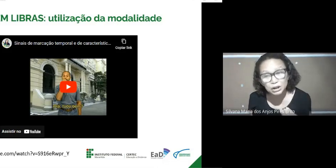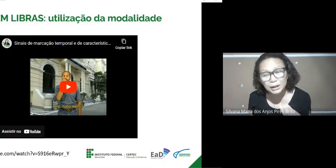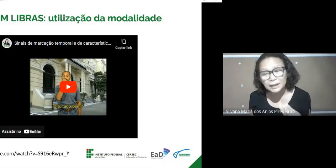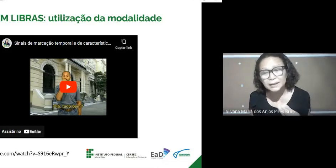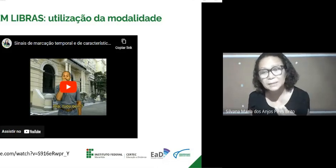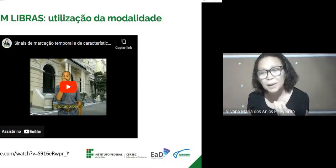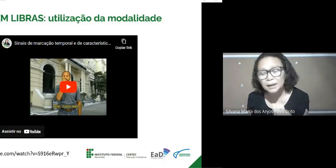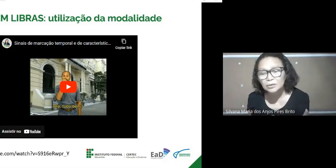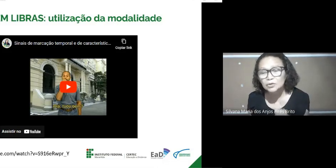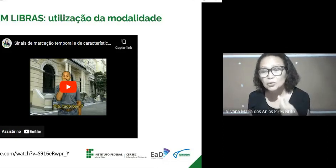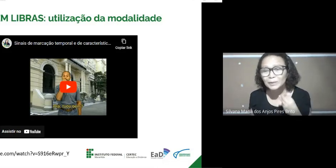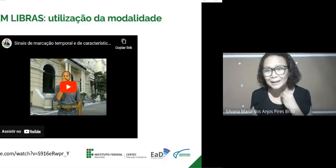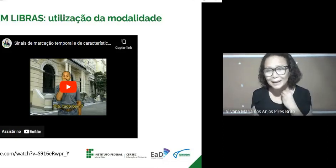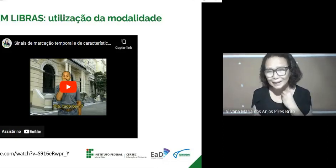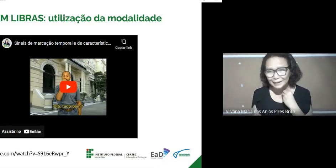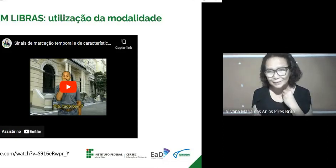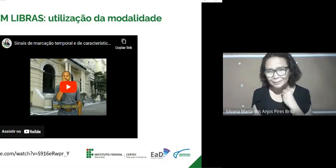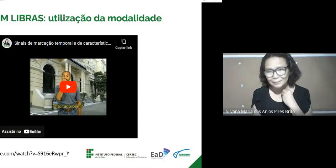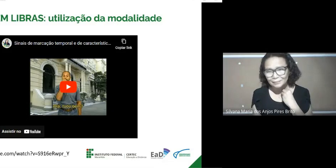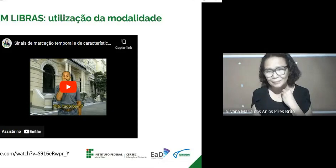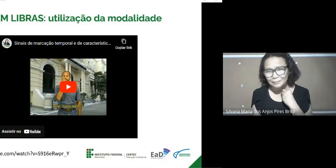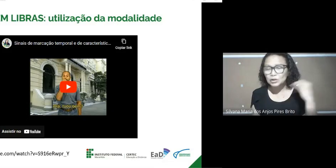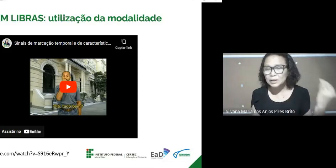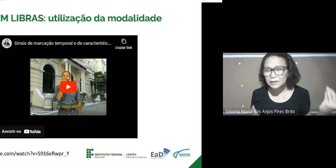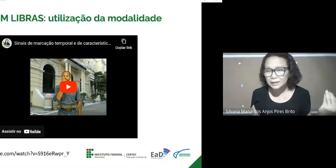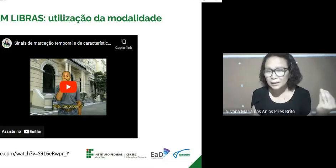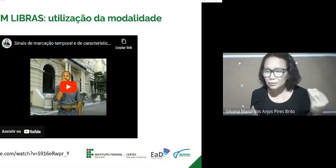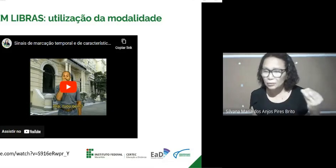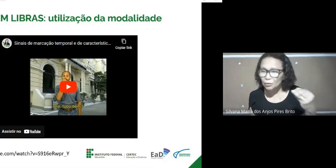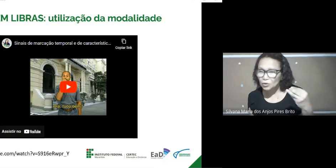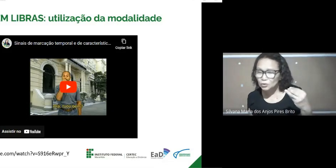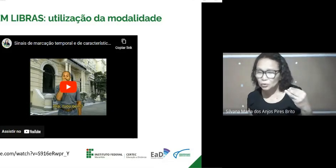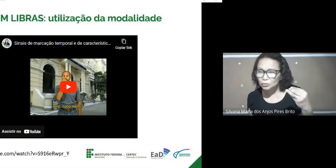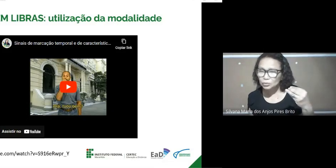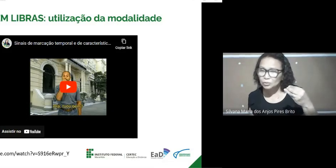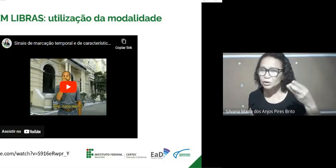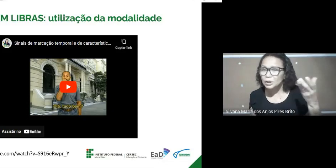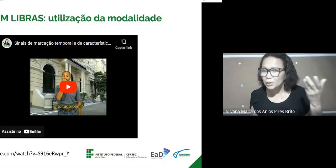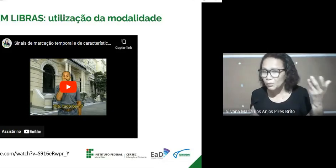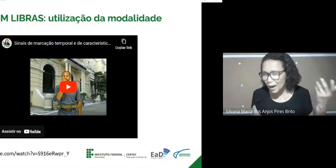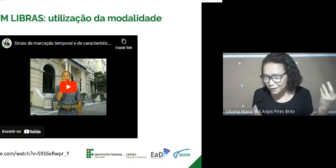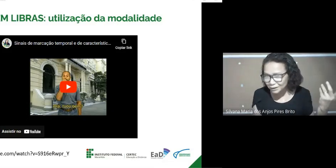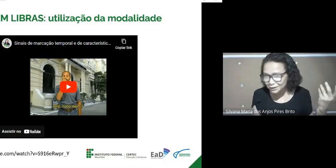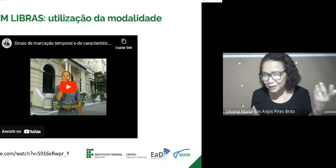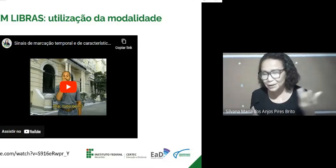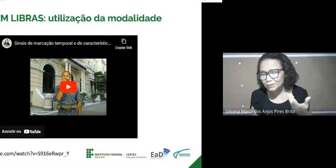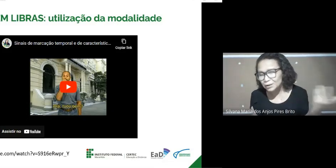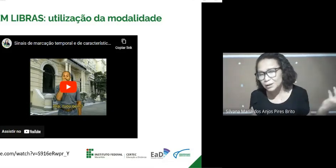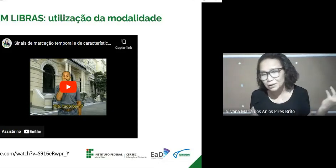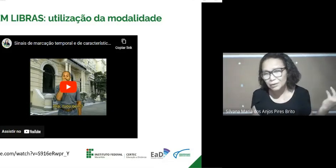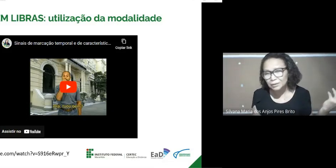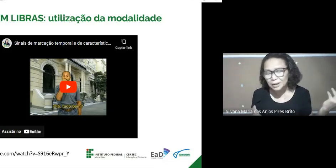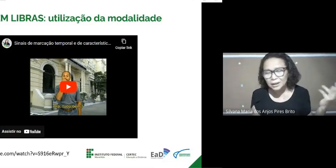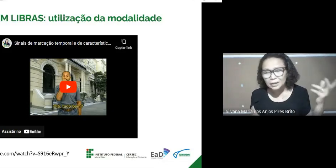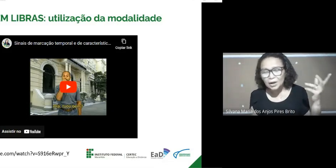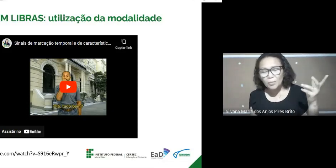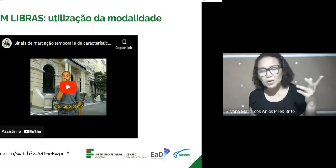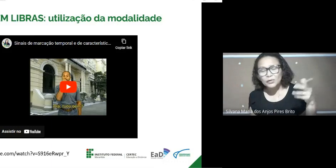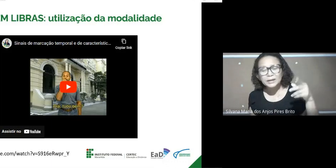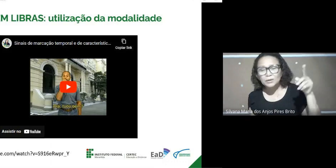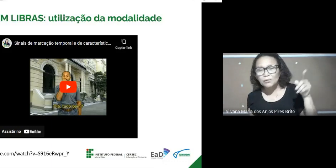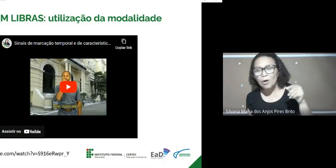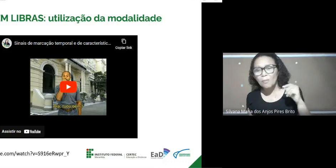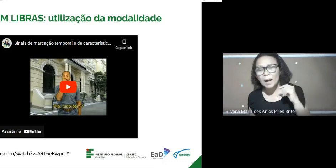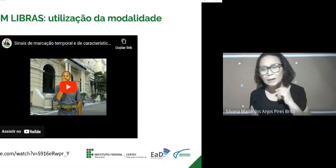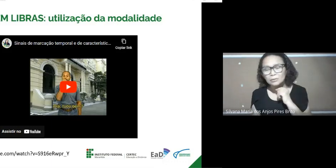visualmente dicas para que o surdo entenda, utilizando o conjunto de linguagem e não de língua. Então, eu